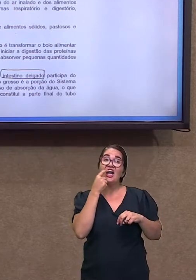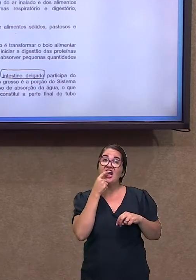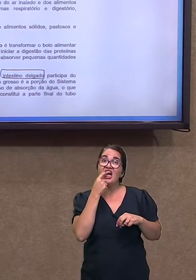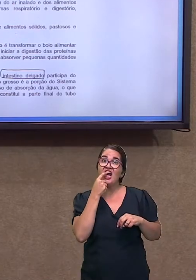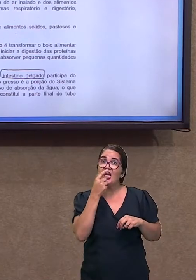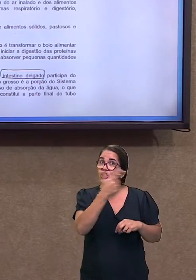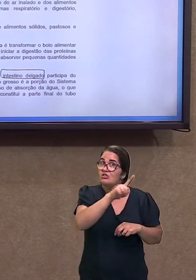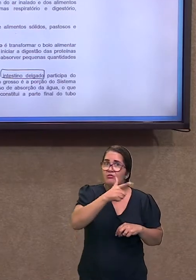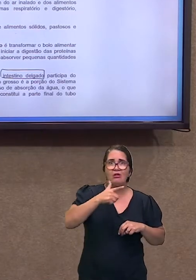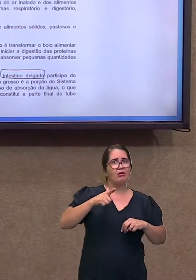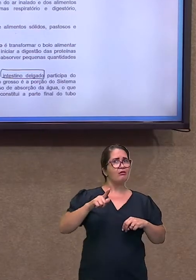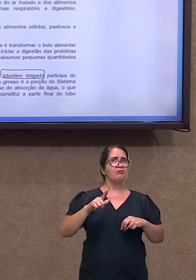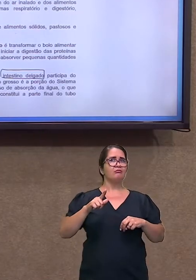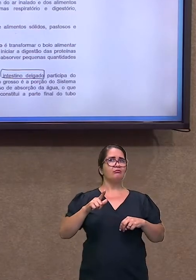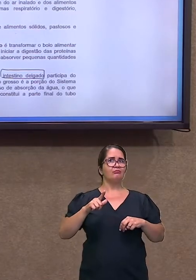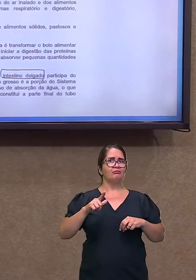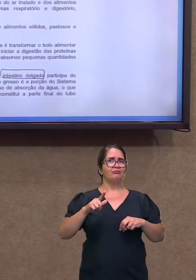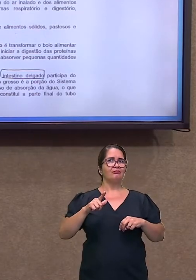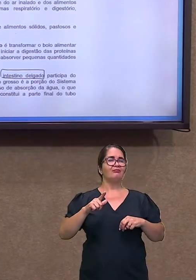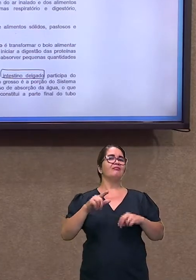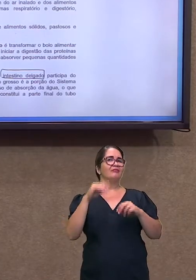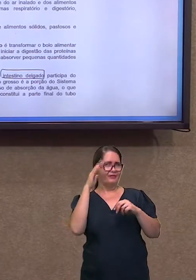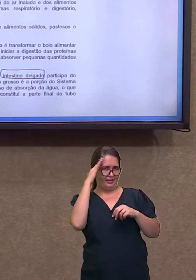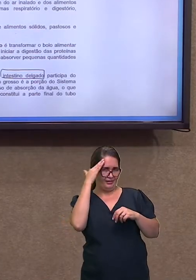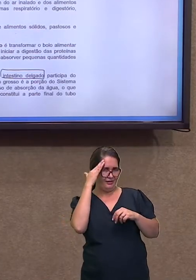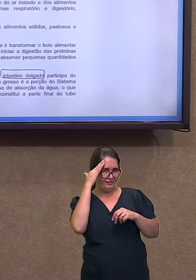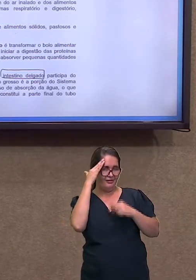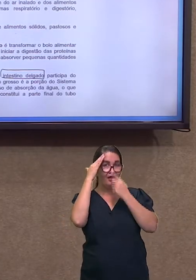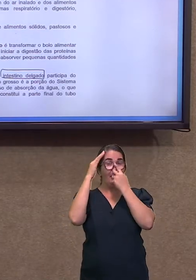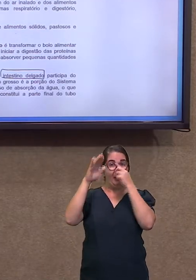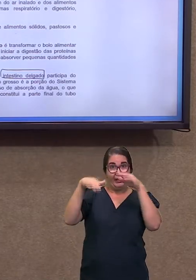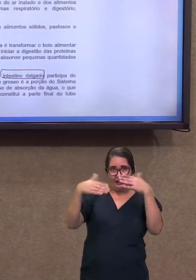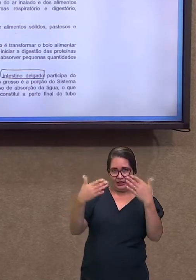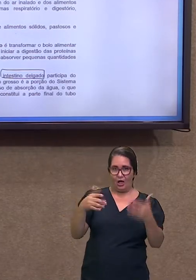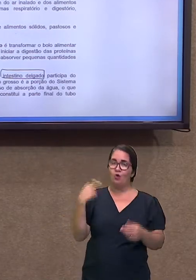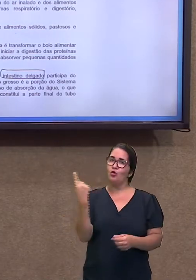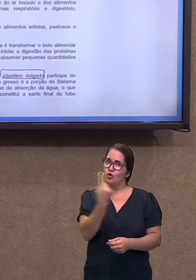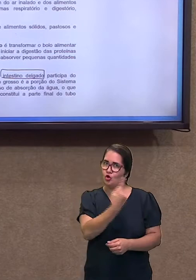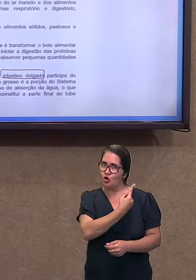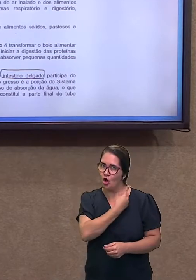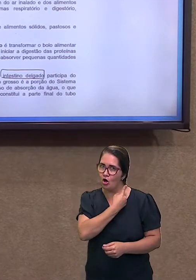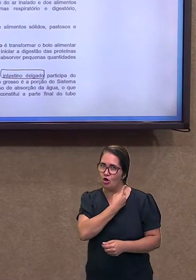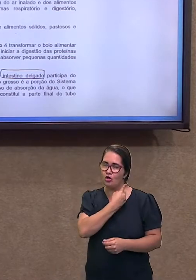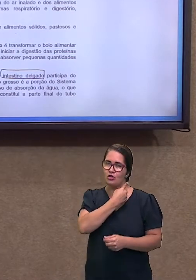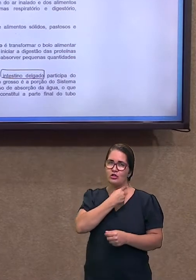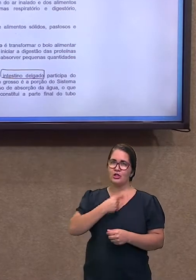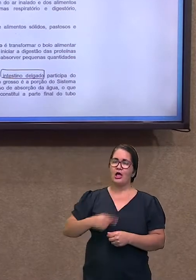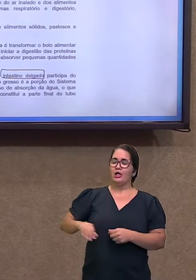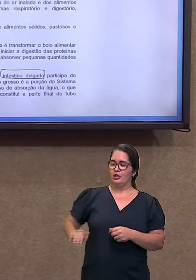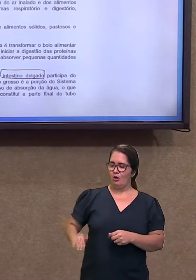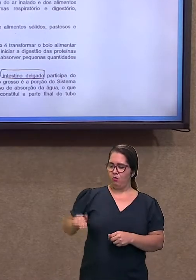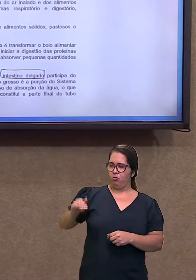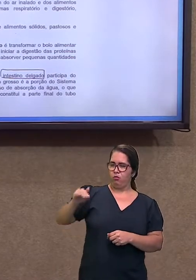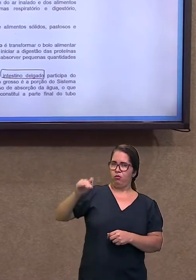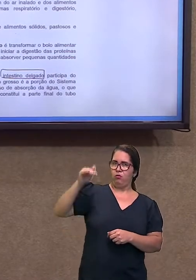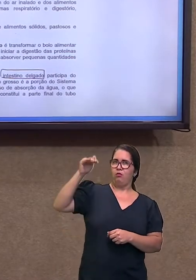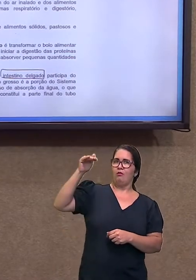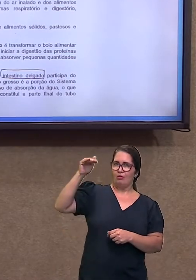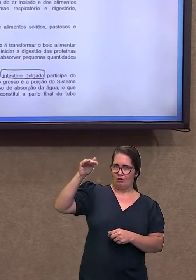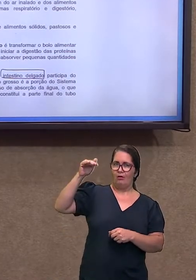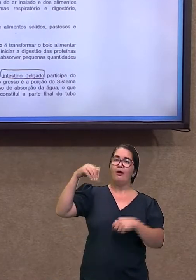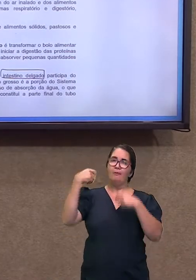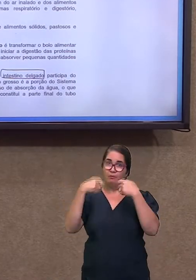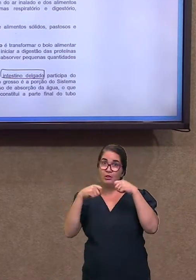tempo correto. Se eu começo também a ter falhas na minha dentição, isso também vai dificultar a